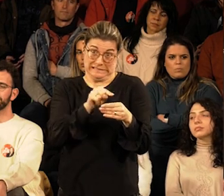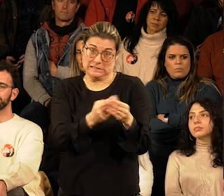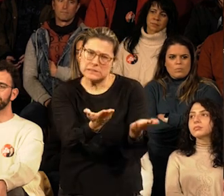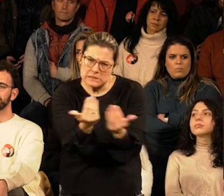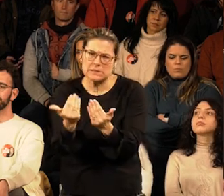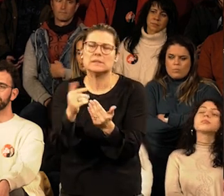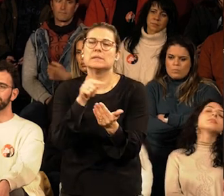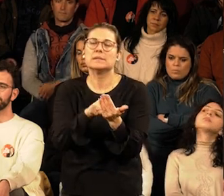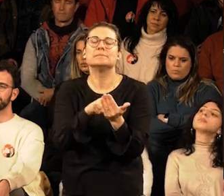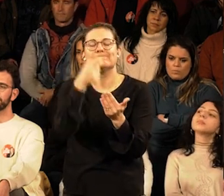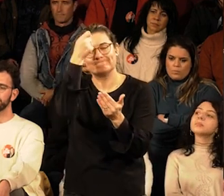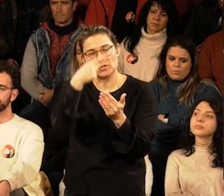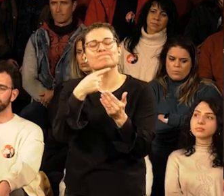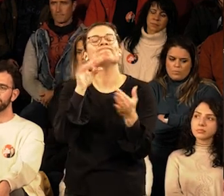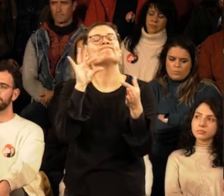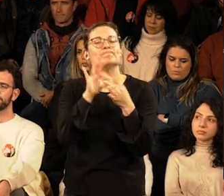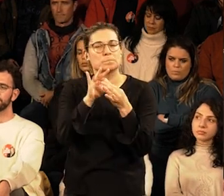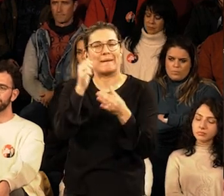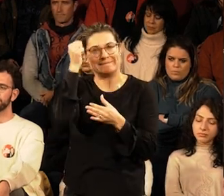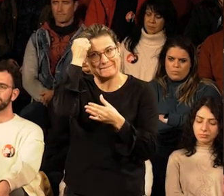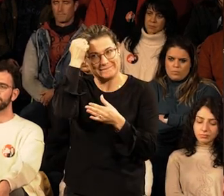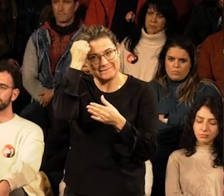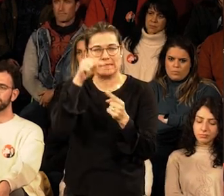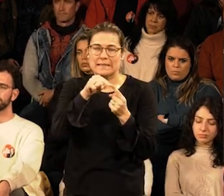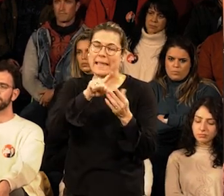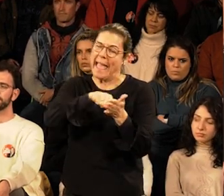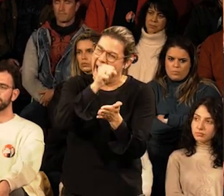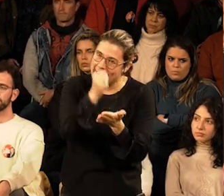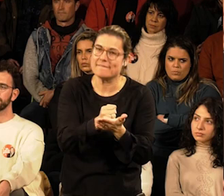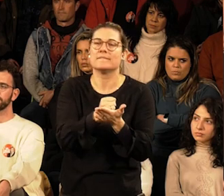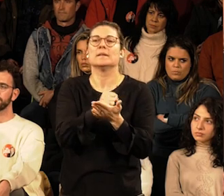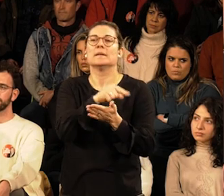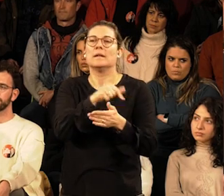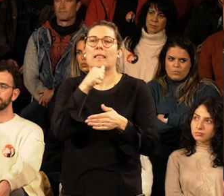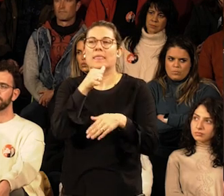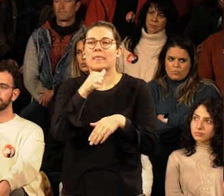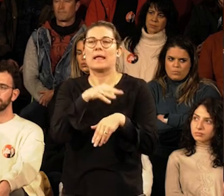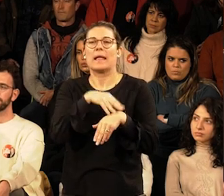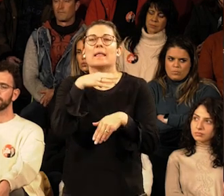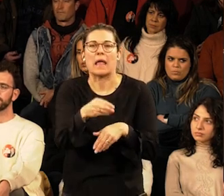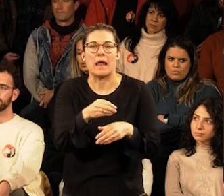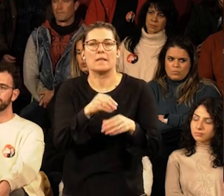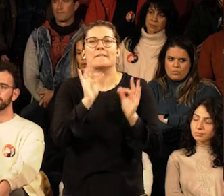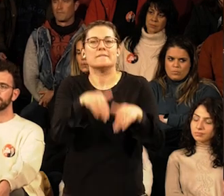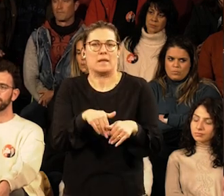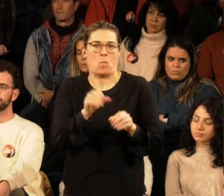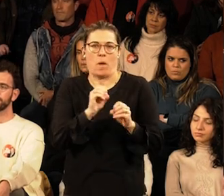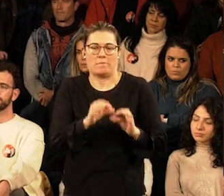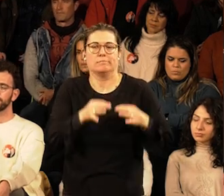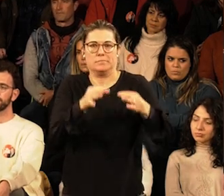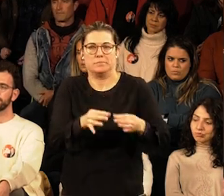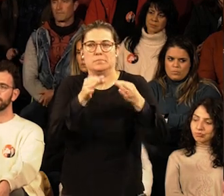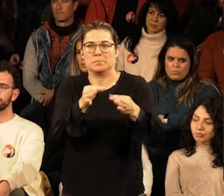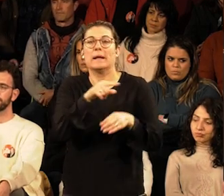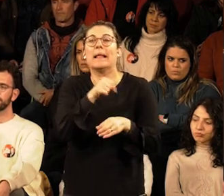história do arrependimento em que ele é sempre em que ele sempre tardiamente acaba